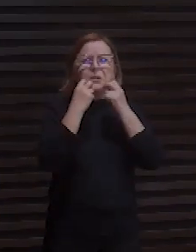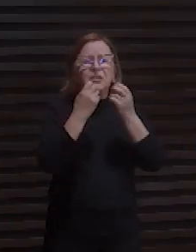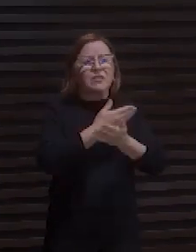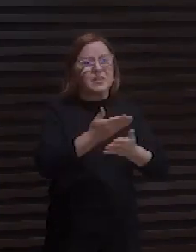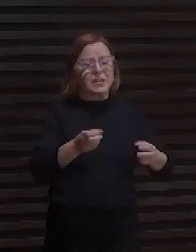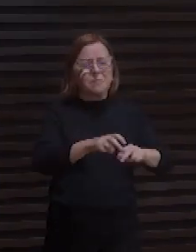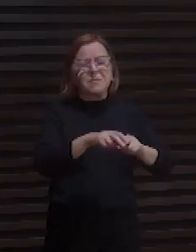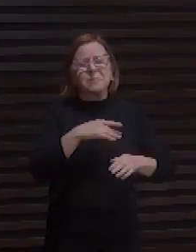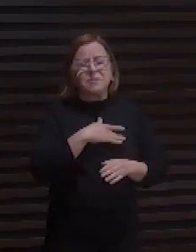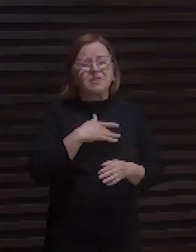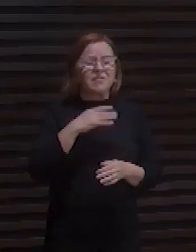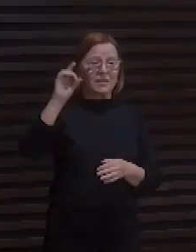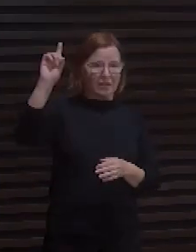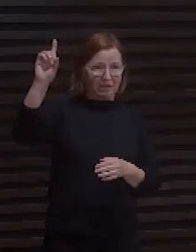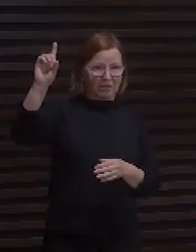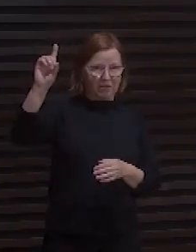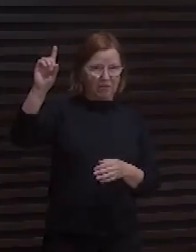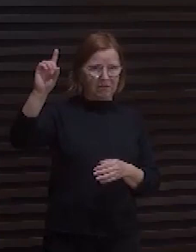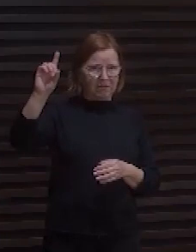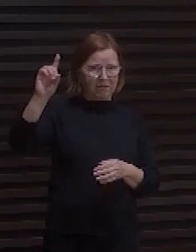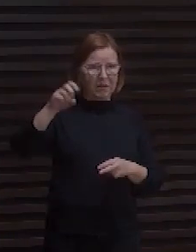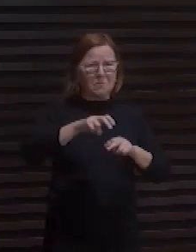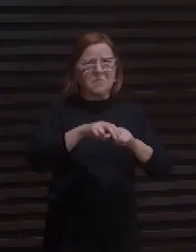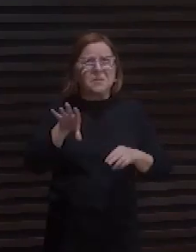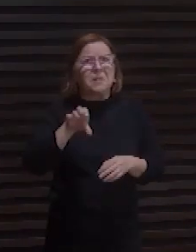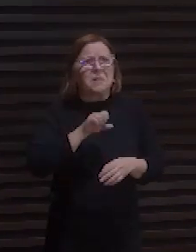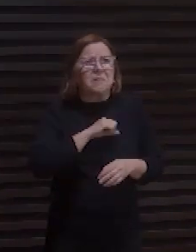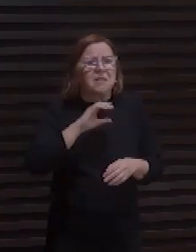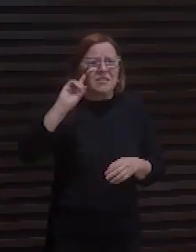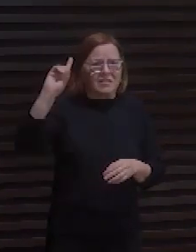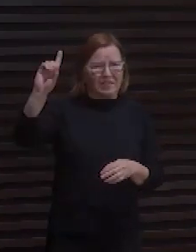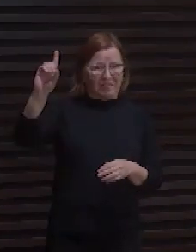pelas misericórdias de Deus, pelo amor de Deus, é isso que ele está dizendo.